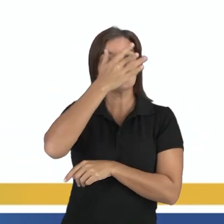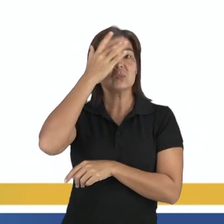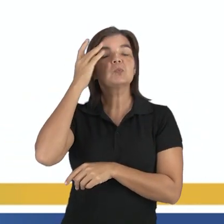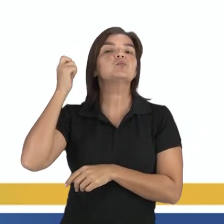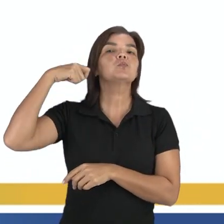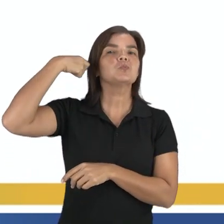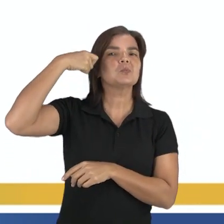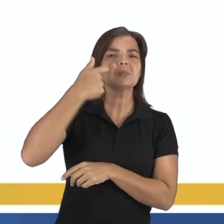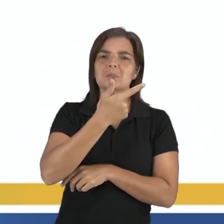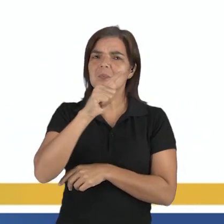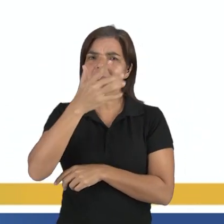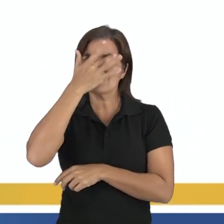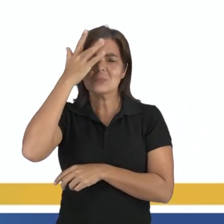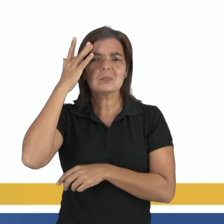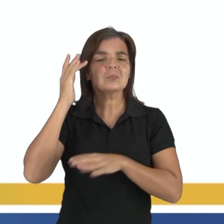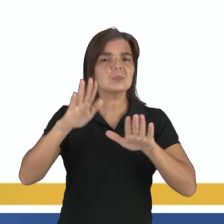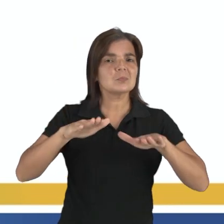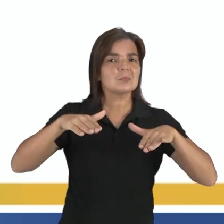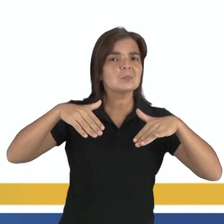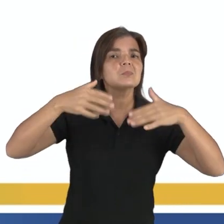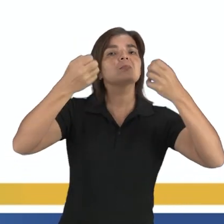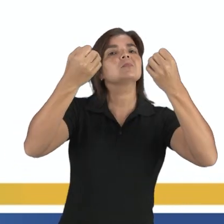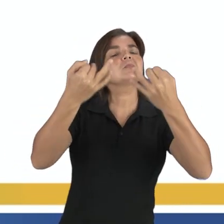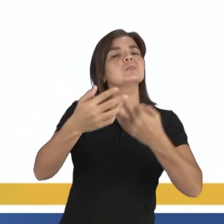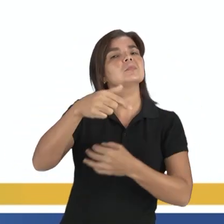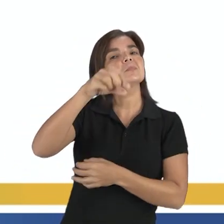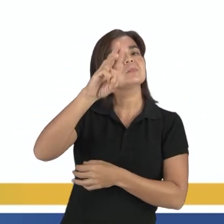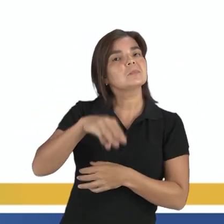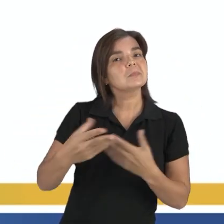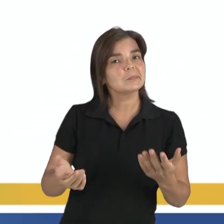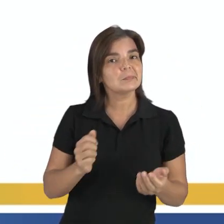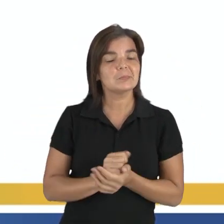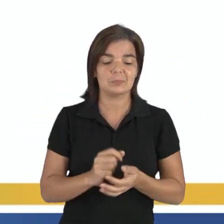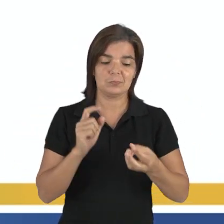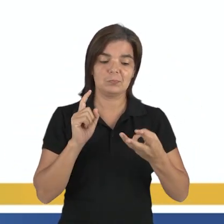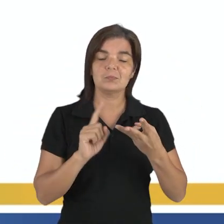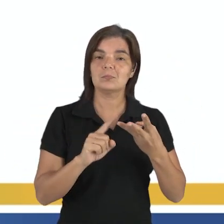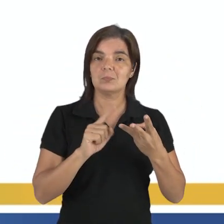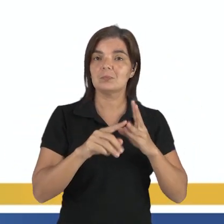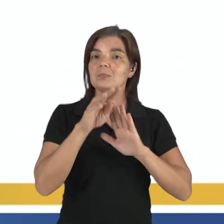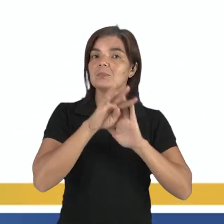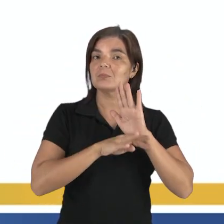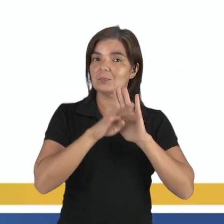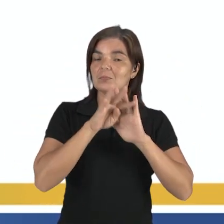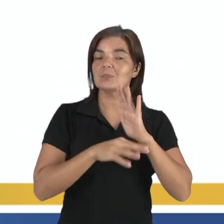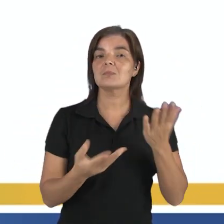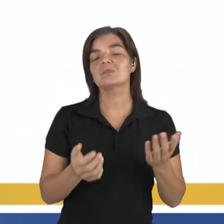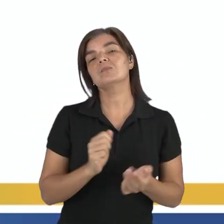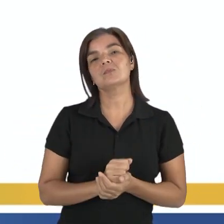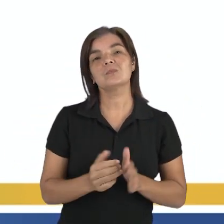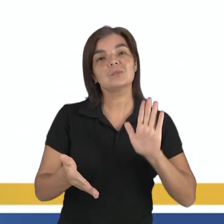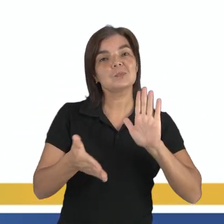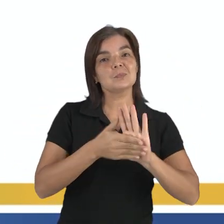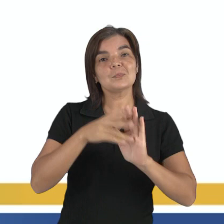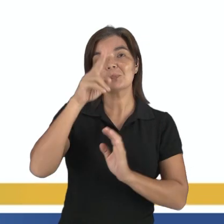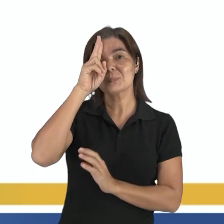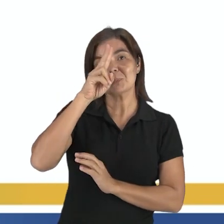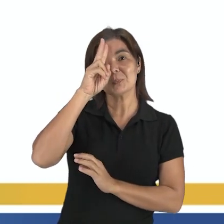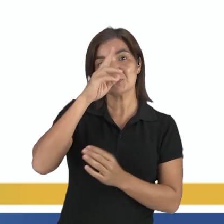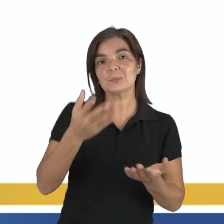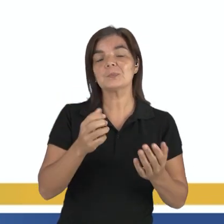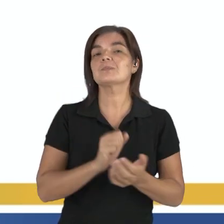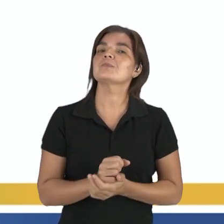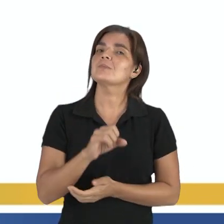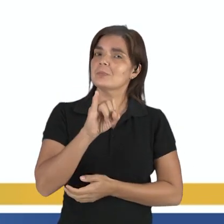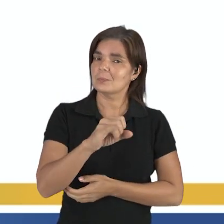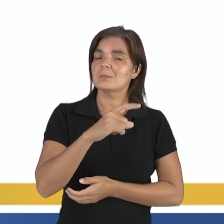um ator, mas não tenho plateia, ele vai contar a história para quem? E o terceiro elemento é o texto, que é a própria história.